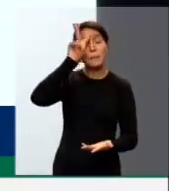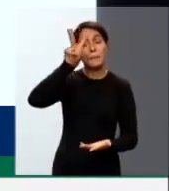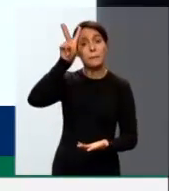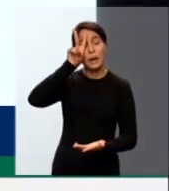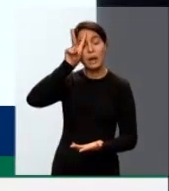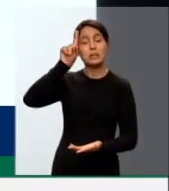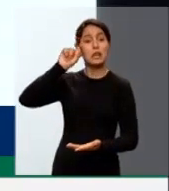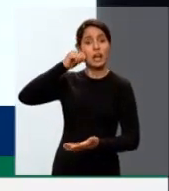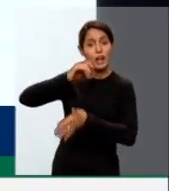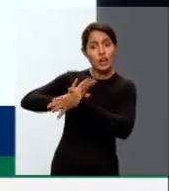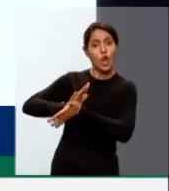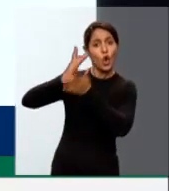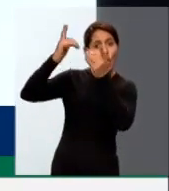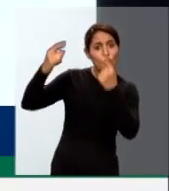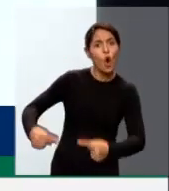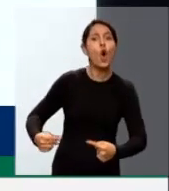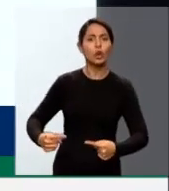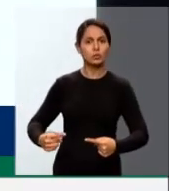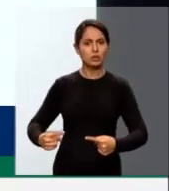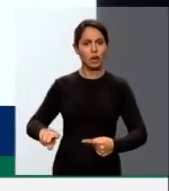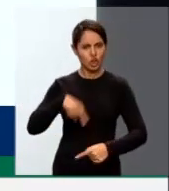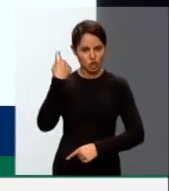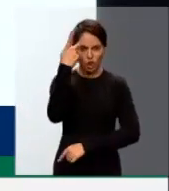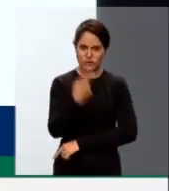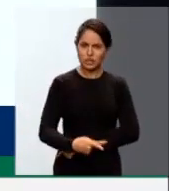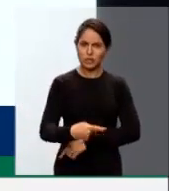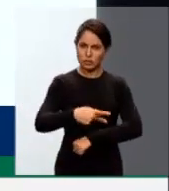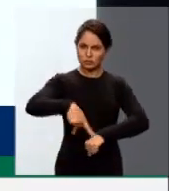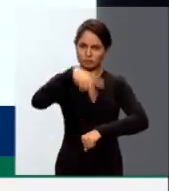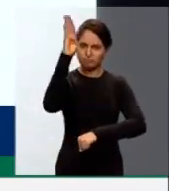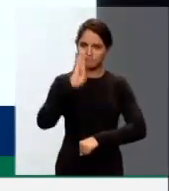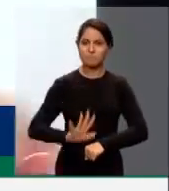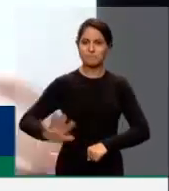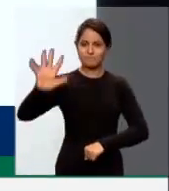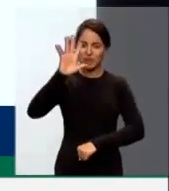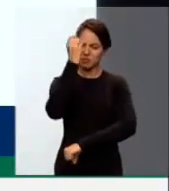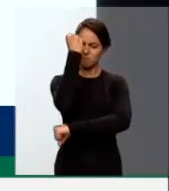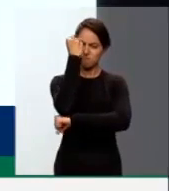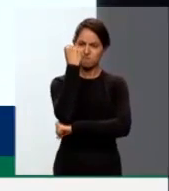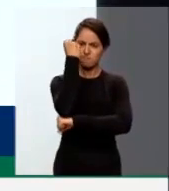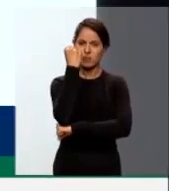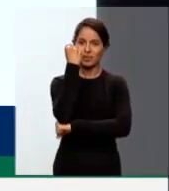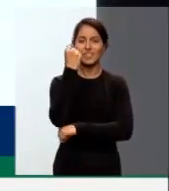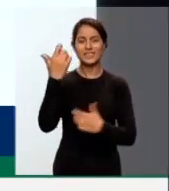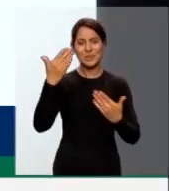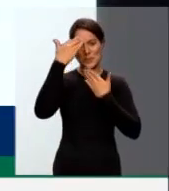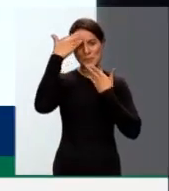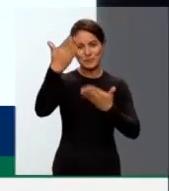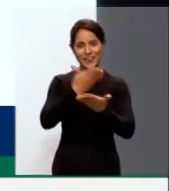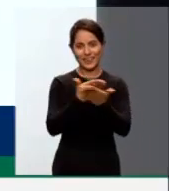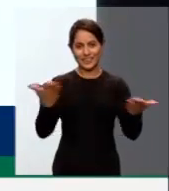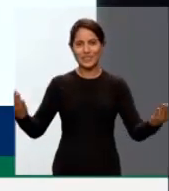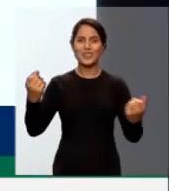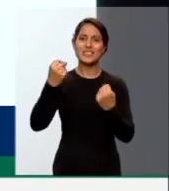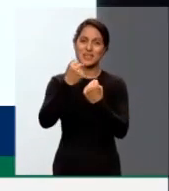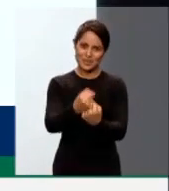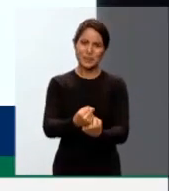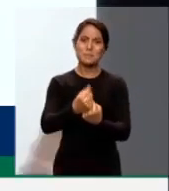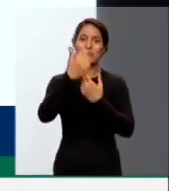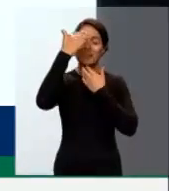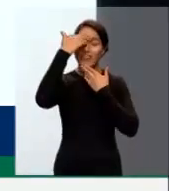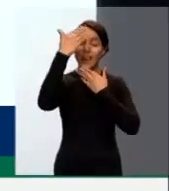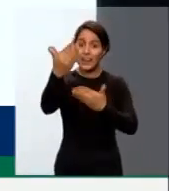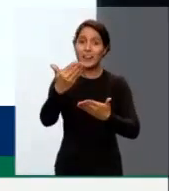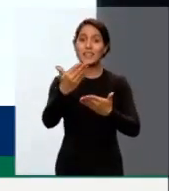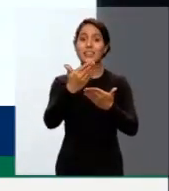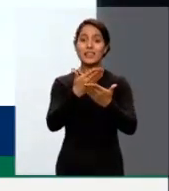enfrentamento ao racismo estrutural brasileiro, eu agradeço a assessoria Agradeço